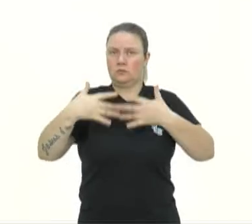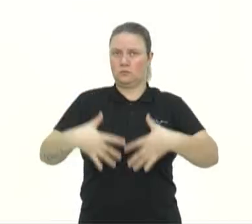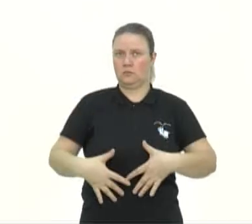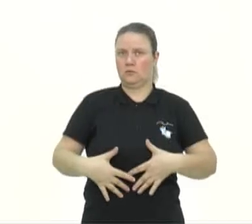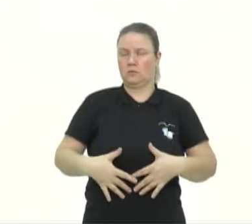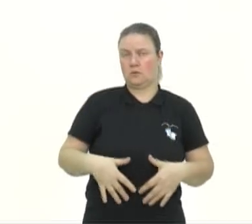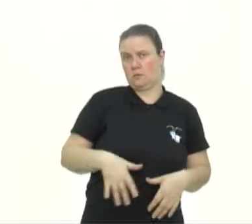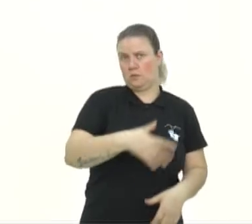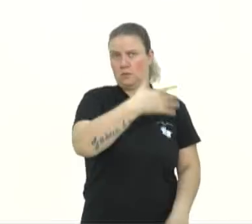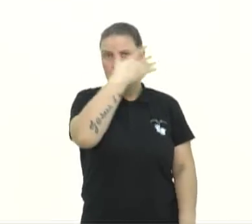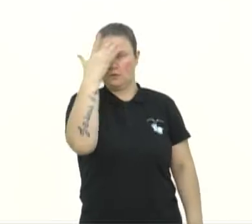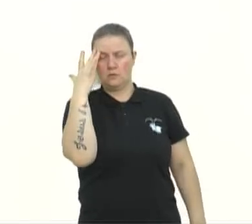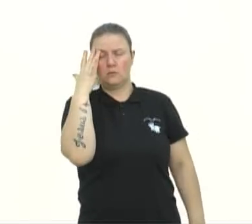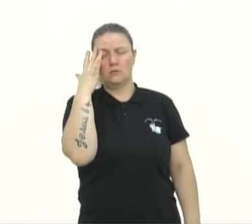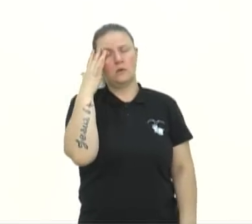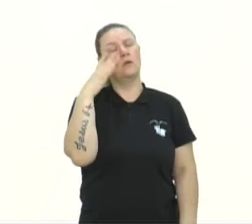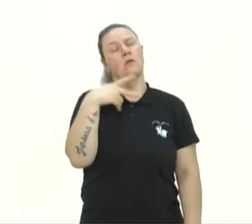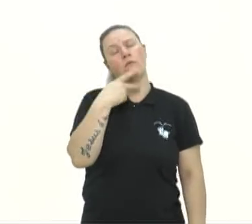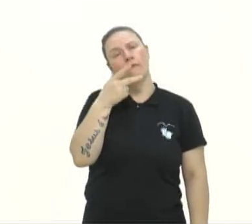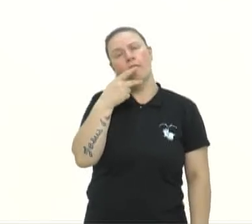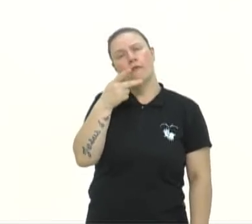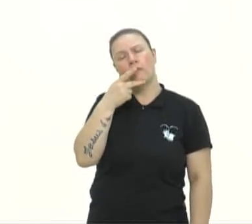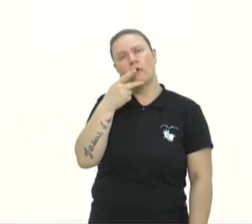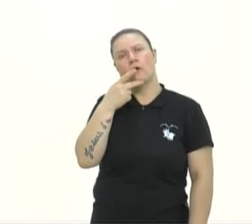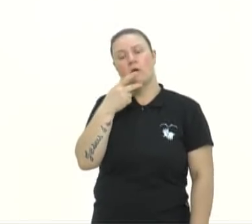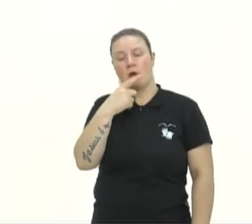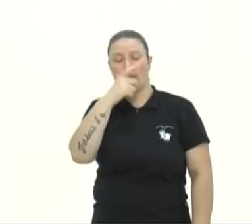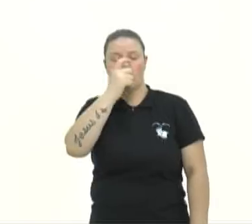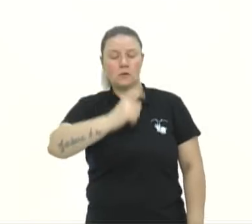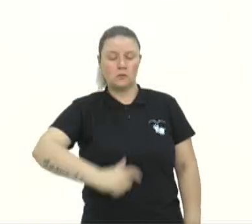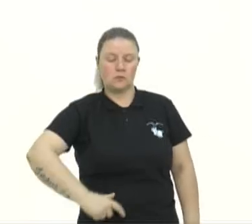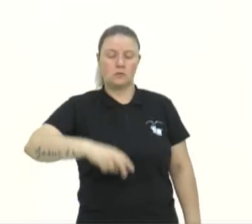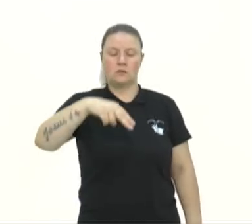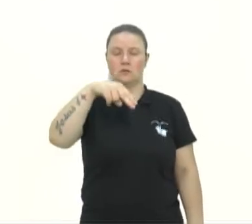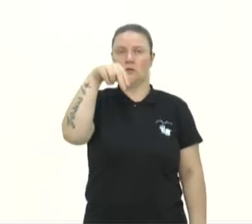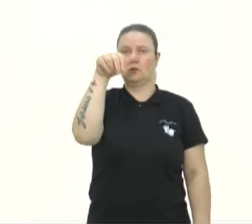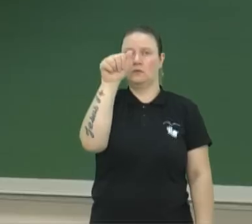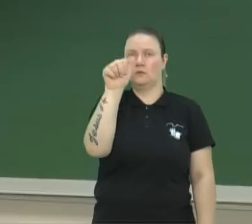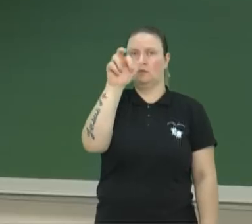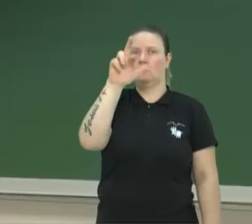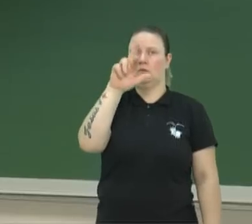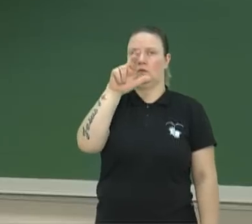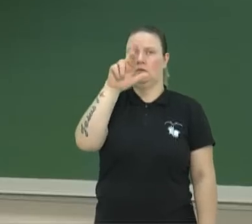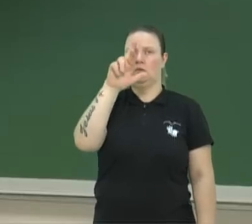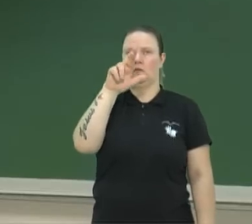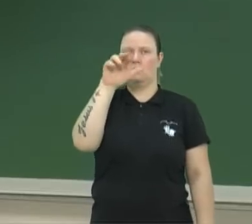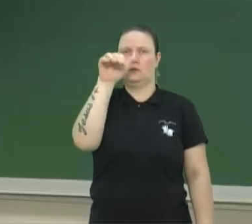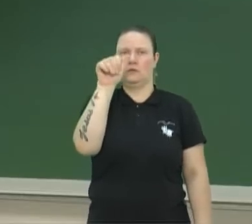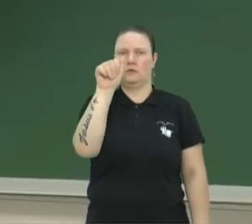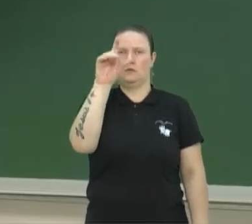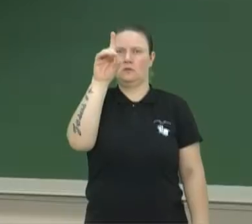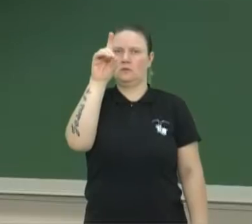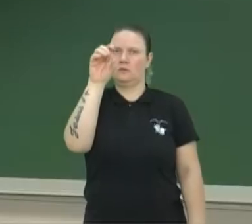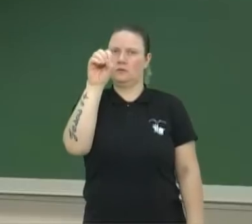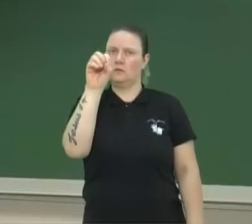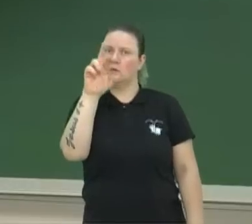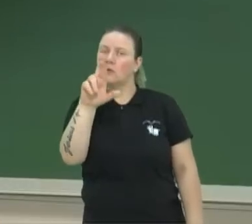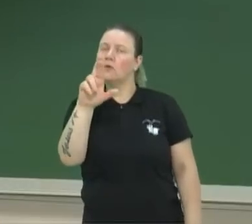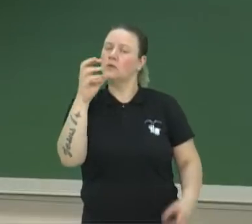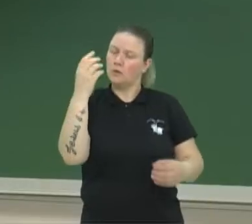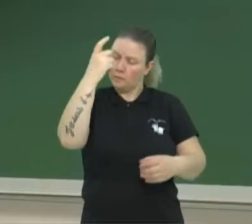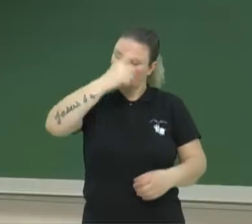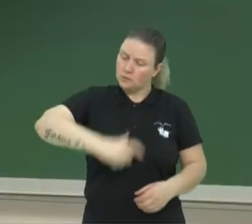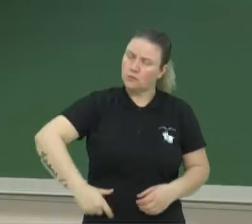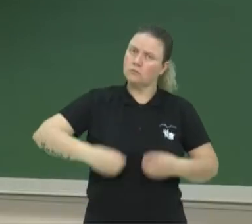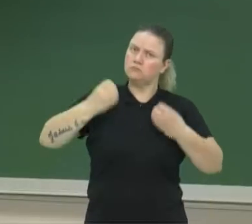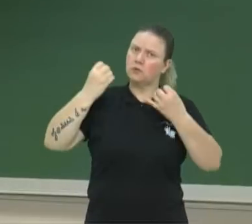é o contador, né? Quando a gente está falando do texto causo oralmente, tá? Ou ainda alguém que